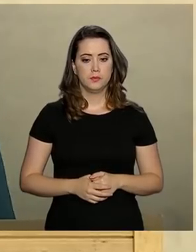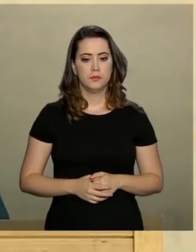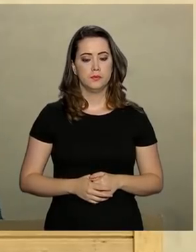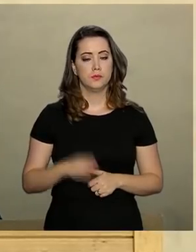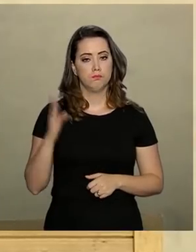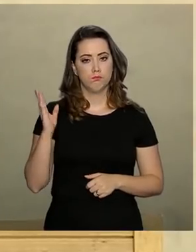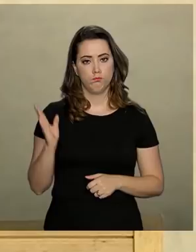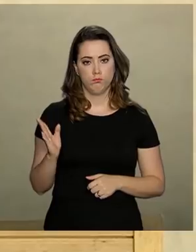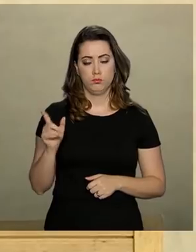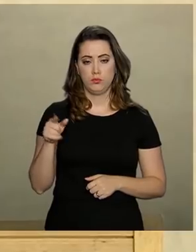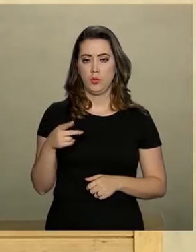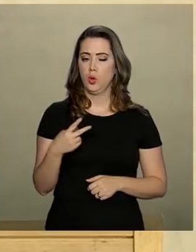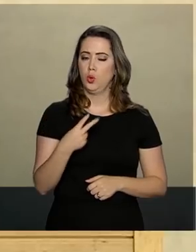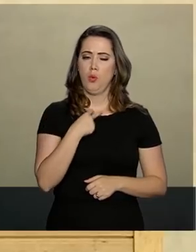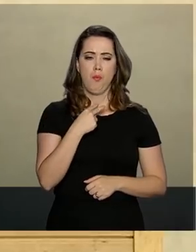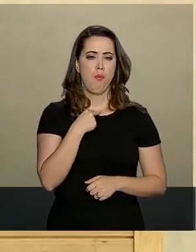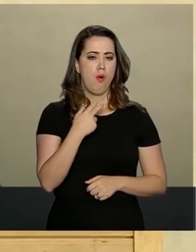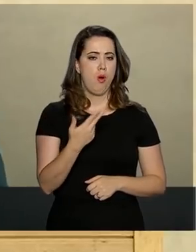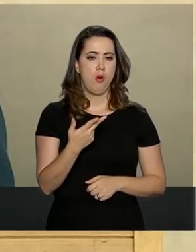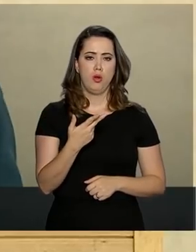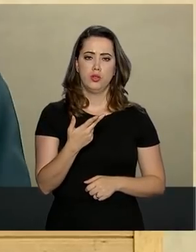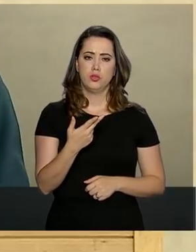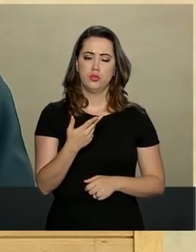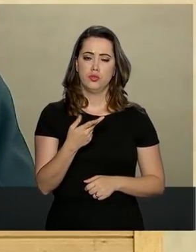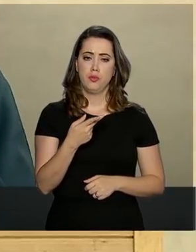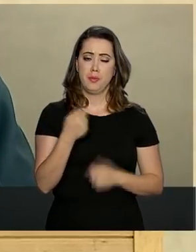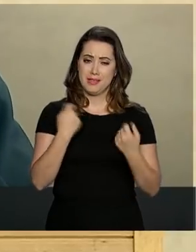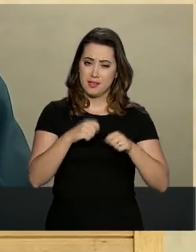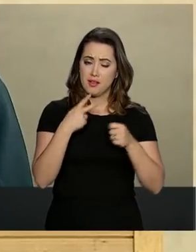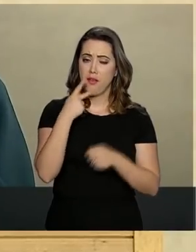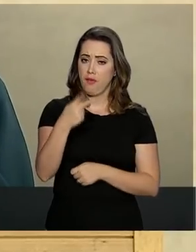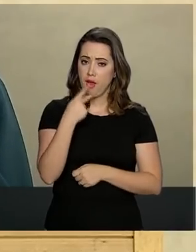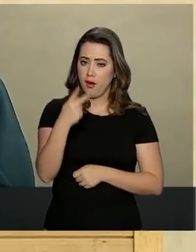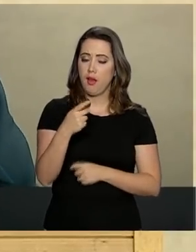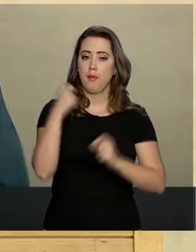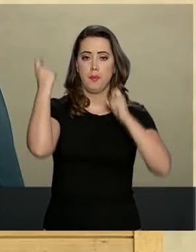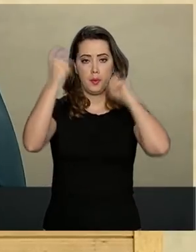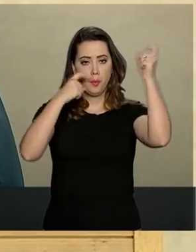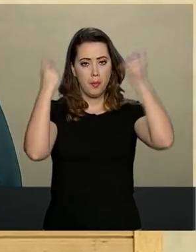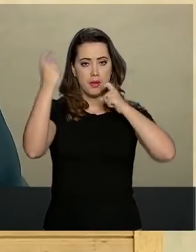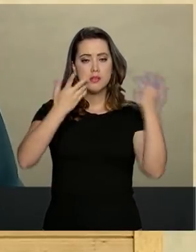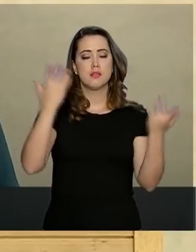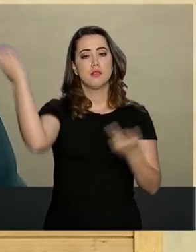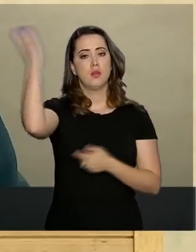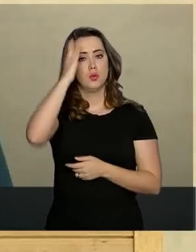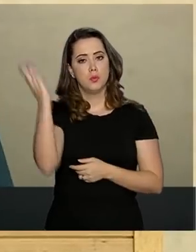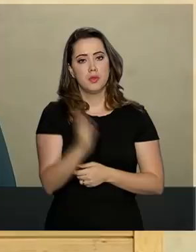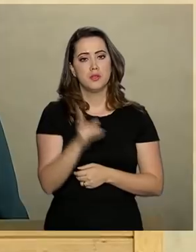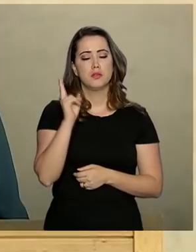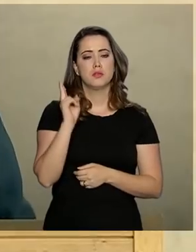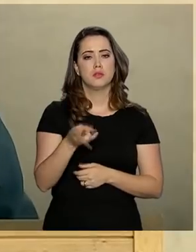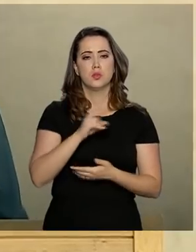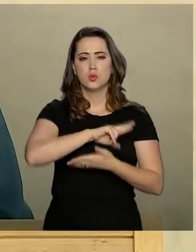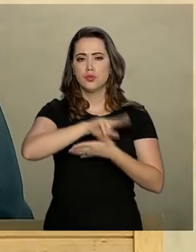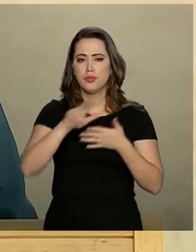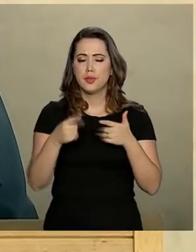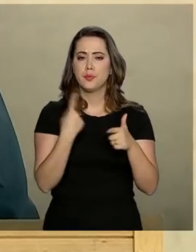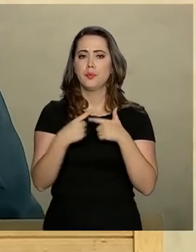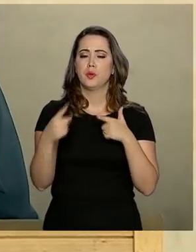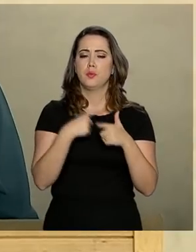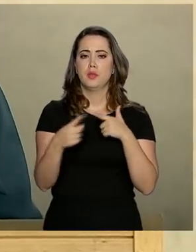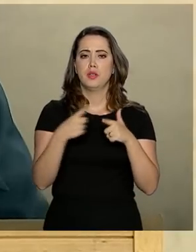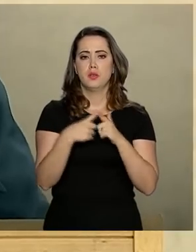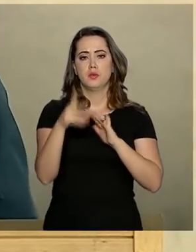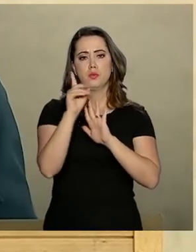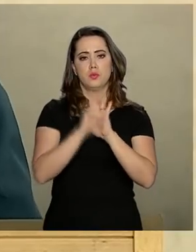Não poderia deixar de expressar a preocupação do governo brasileiro com as persistentes e sérias violações